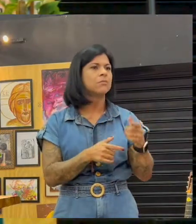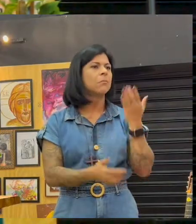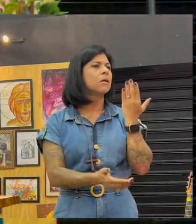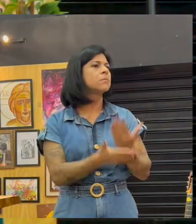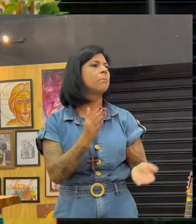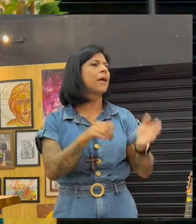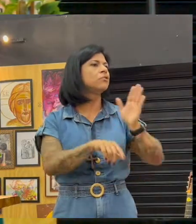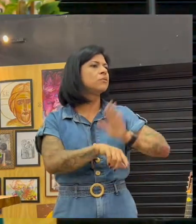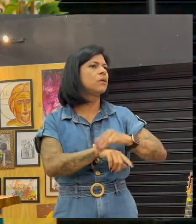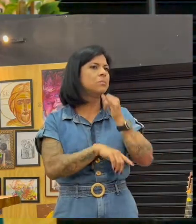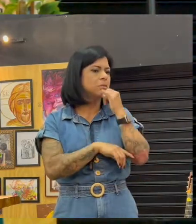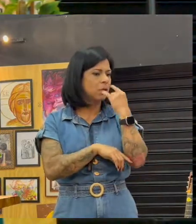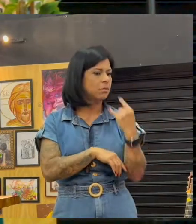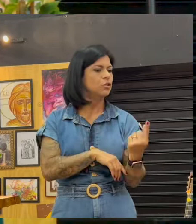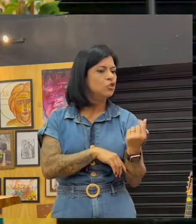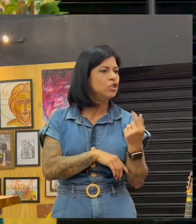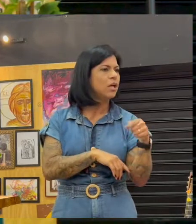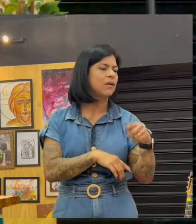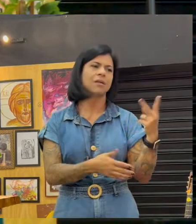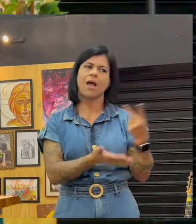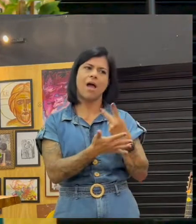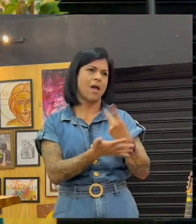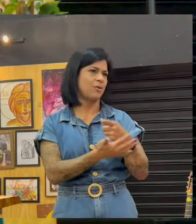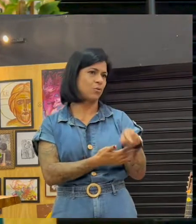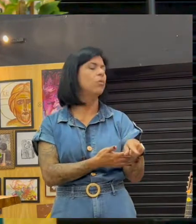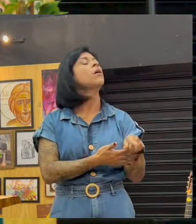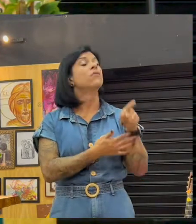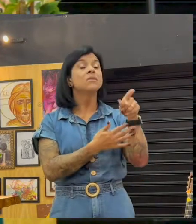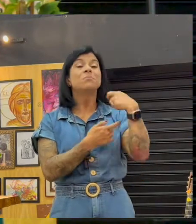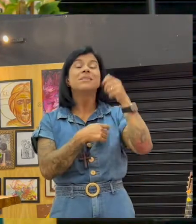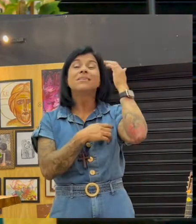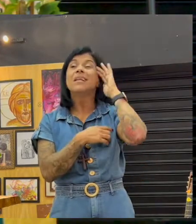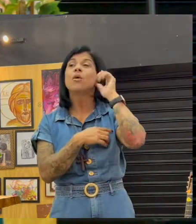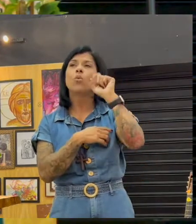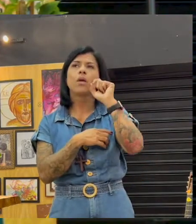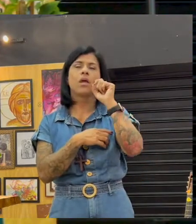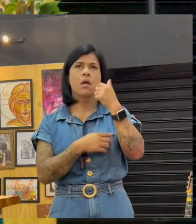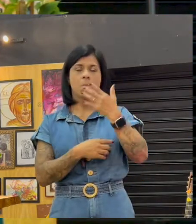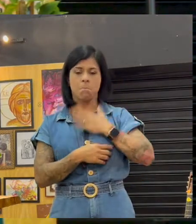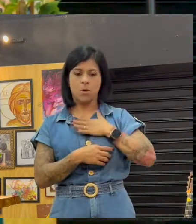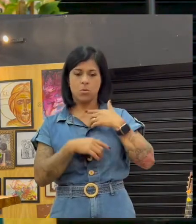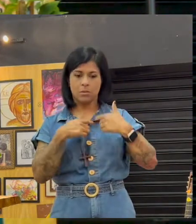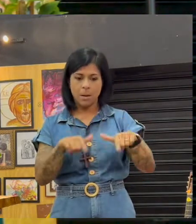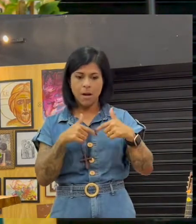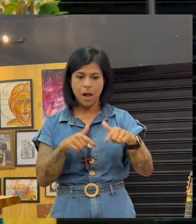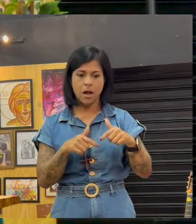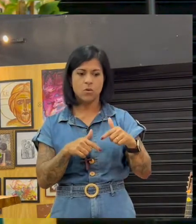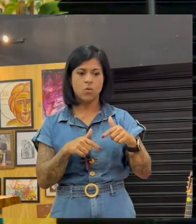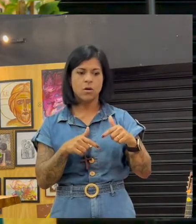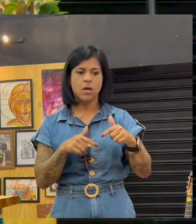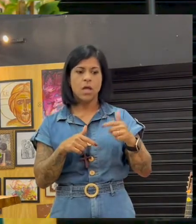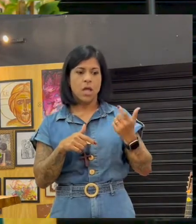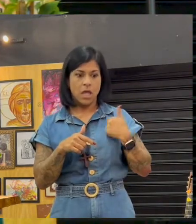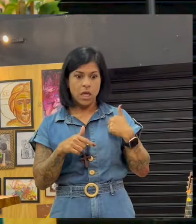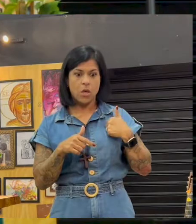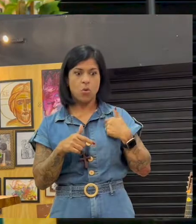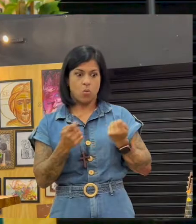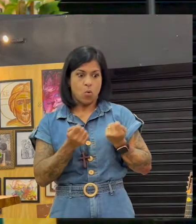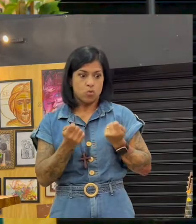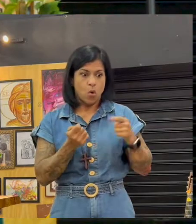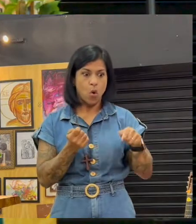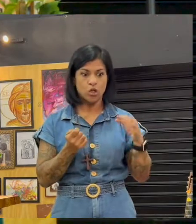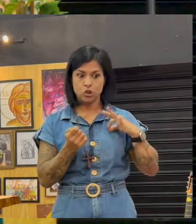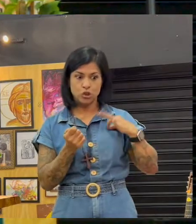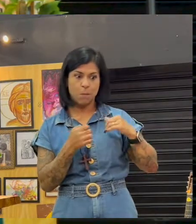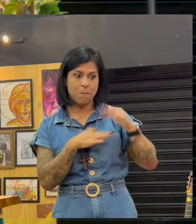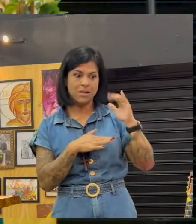nossa própria vida. Então, isso está errado. Você precisa entender que você não é o seu senhor. Não é você que controla isso,